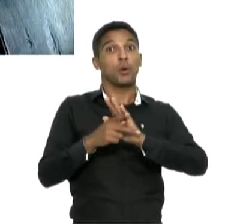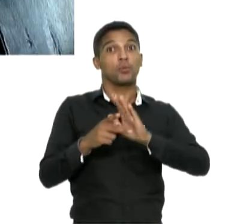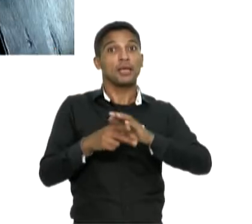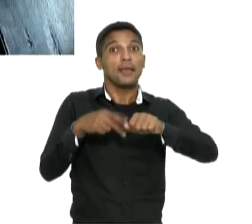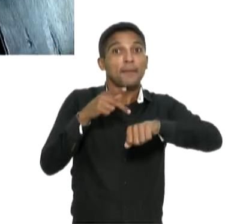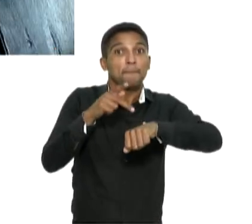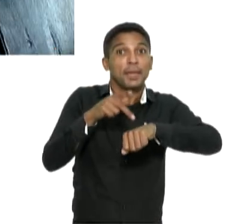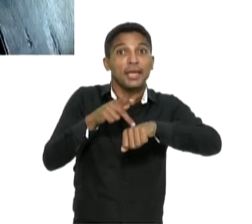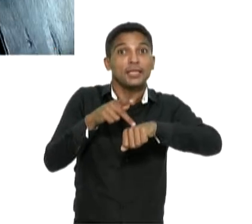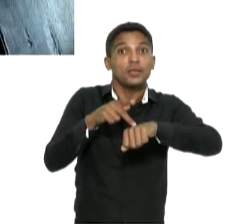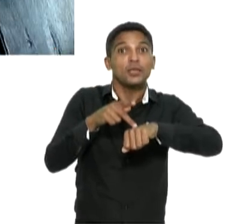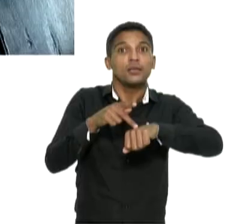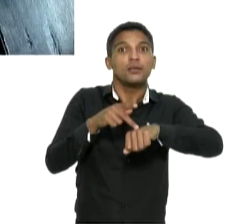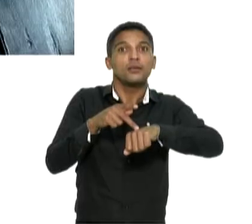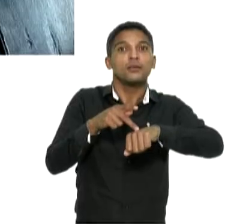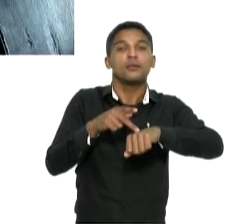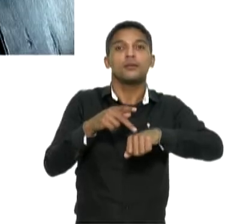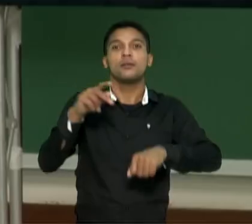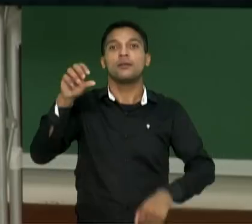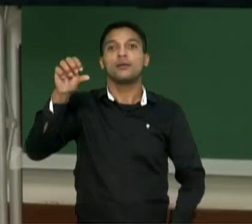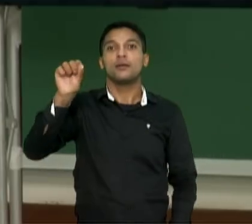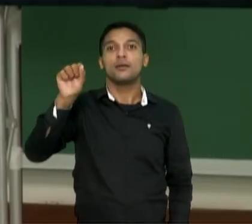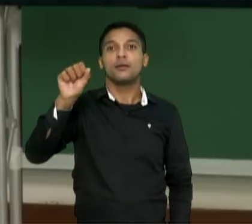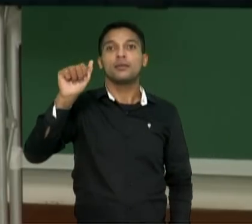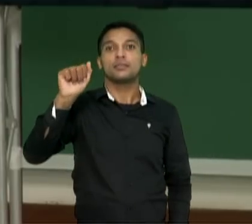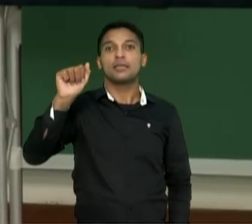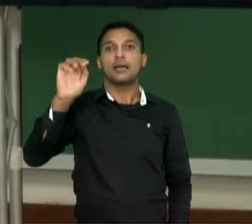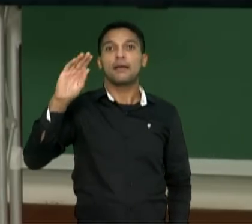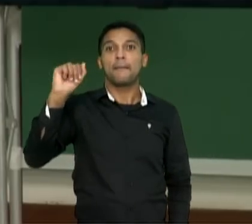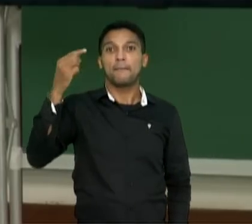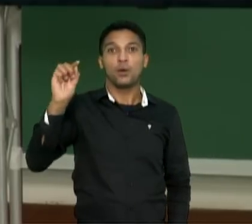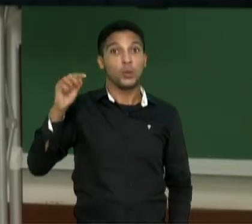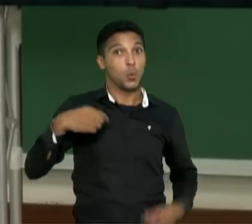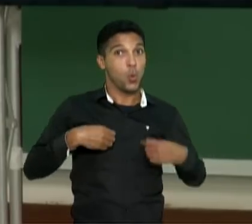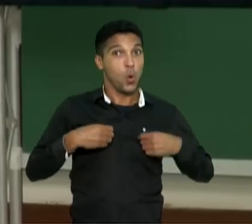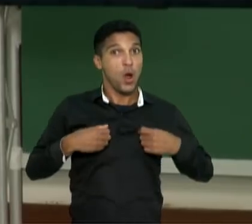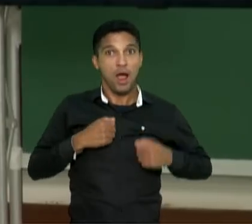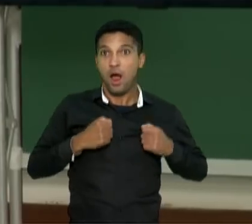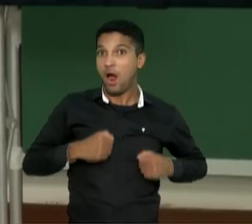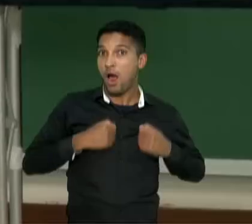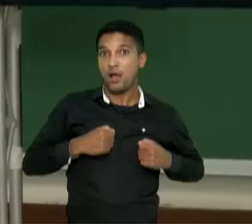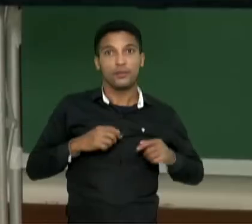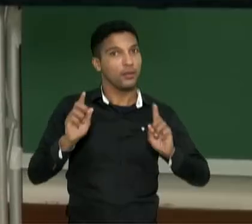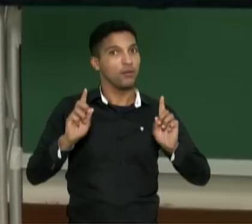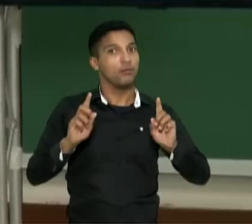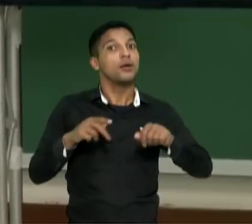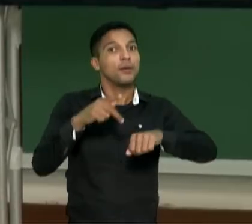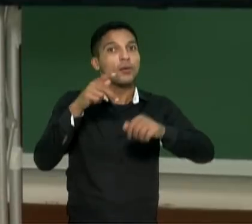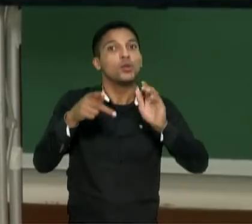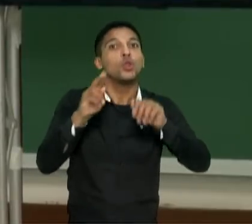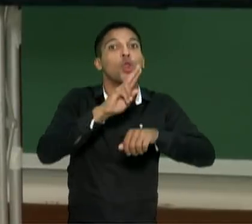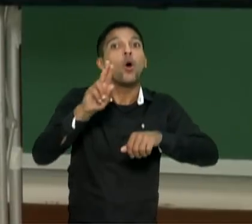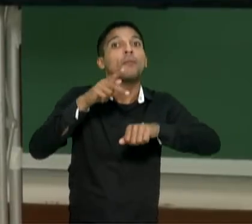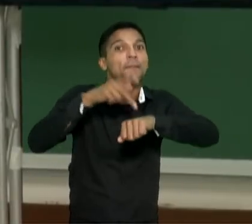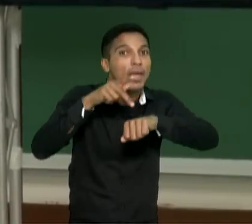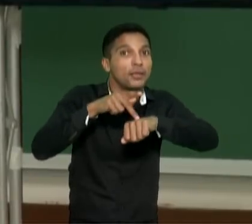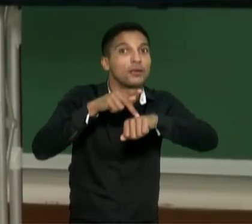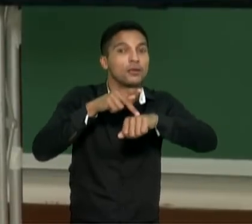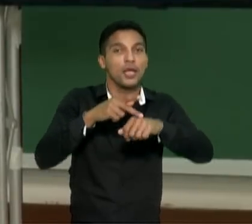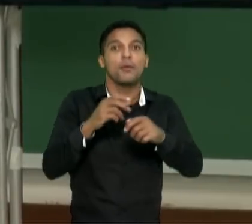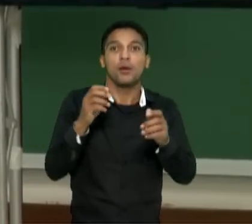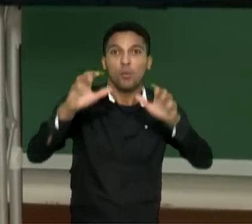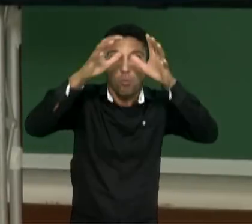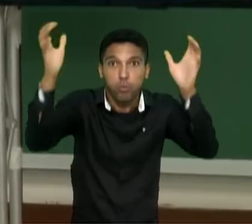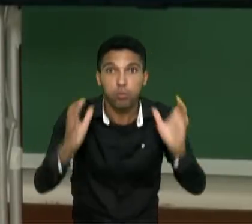do Aleijadinho, que é o período de exploração do ouro no Brasil, né, em Minas Gerais. E ali vai se